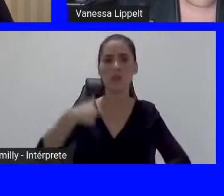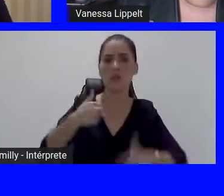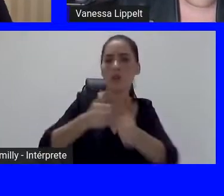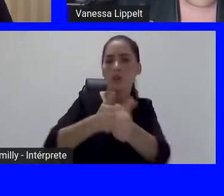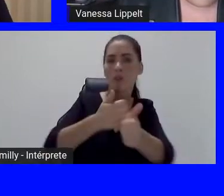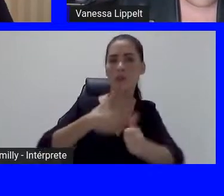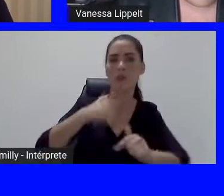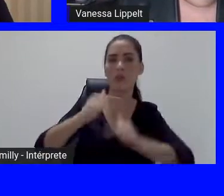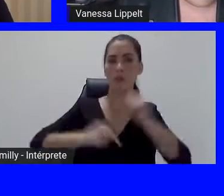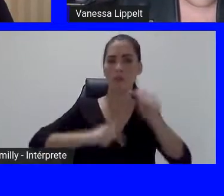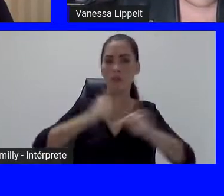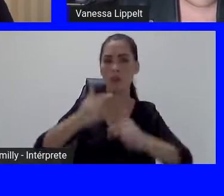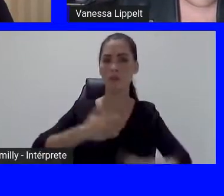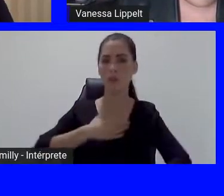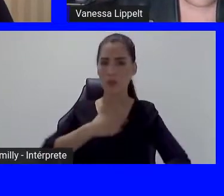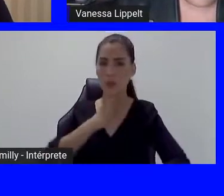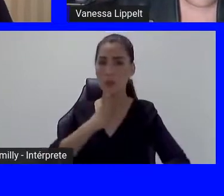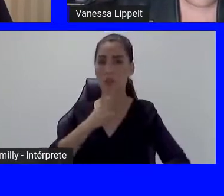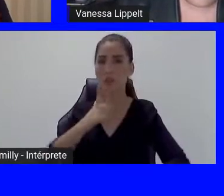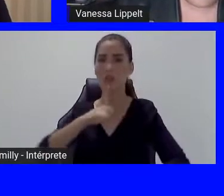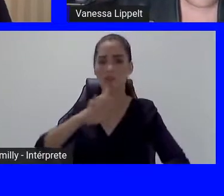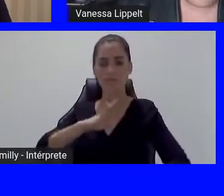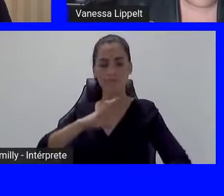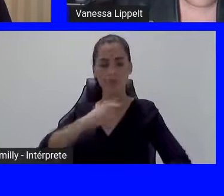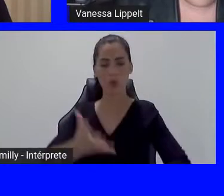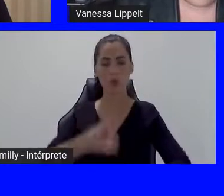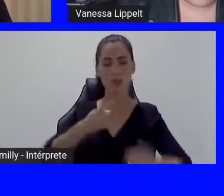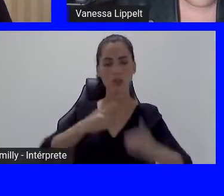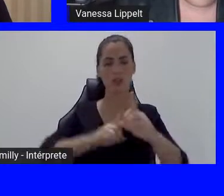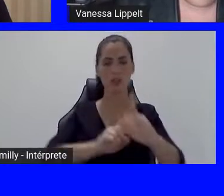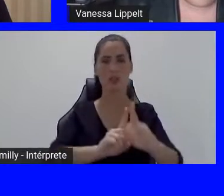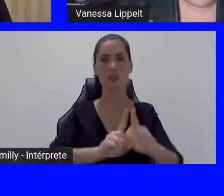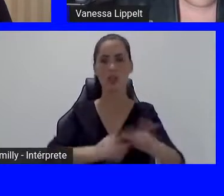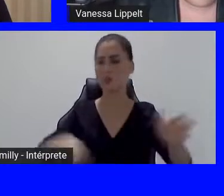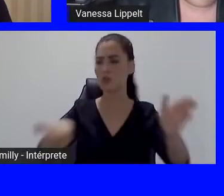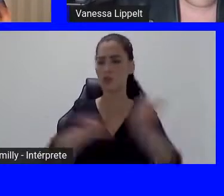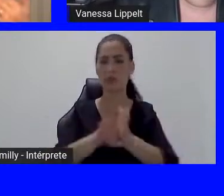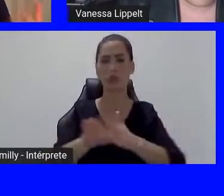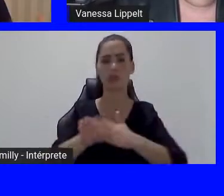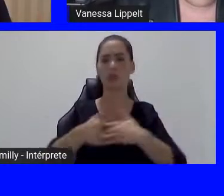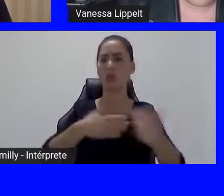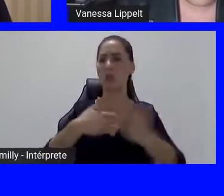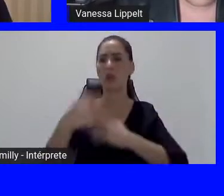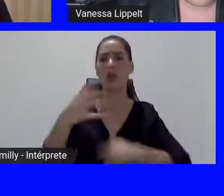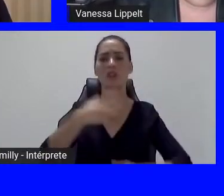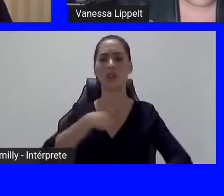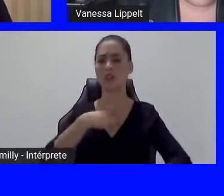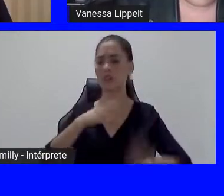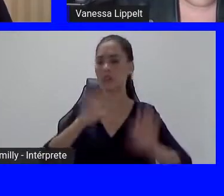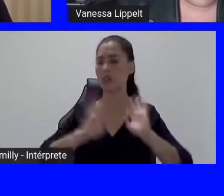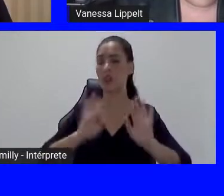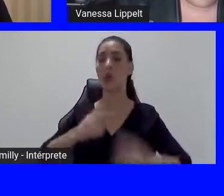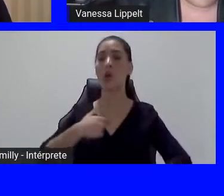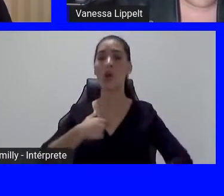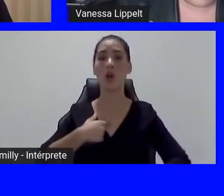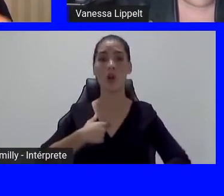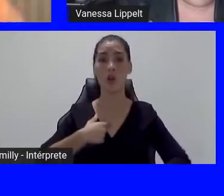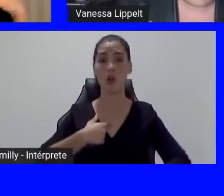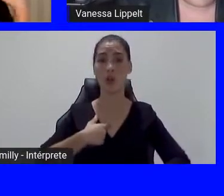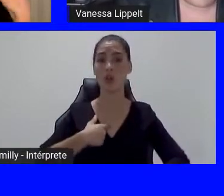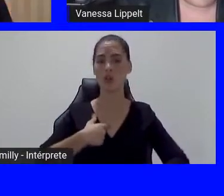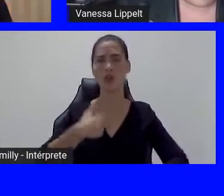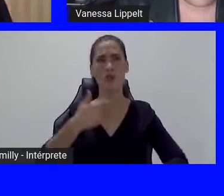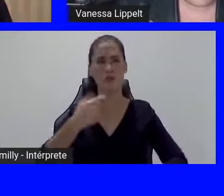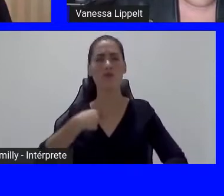conhecem. Tenho coragem de enfrentar os desafios. Não cheguei à toa onde cheguei, sendo a primeira mulher candidata à presidência do